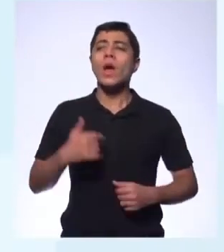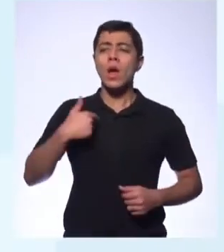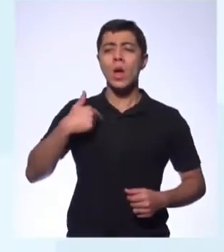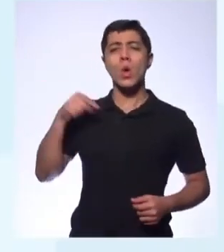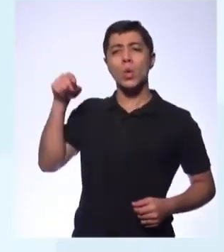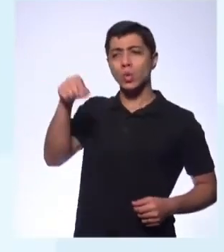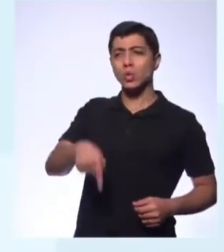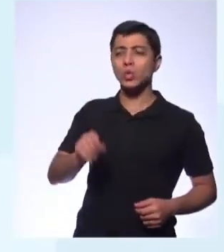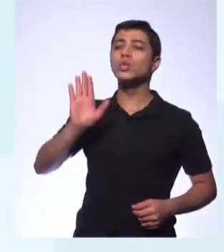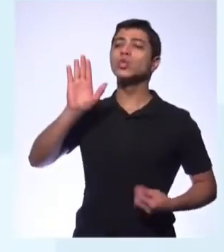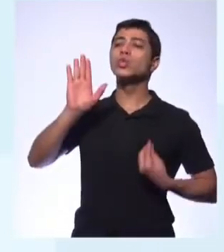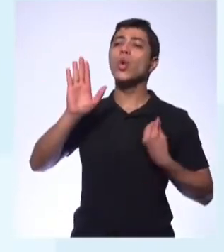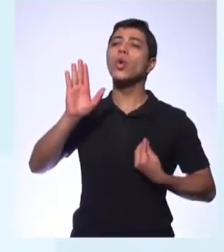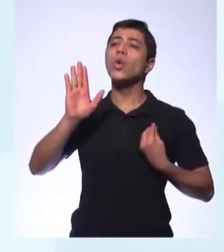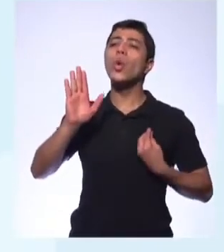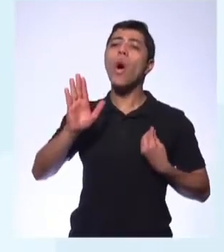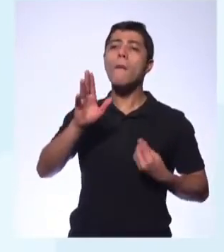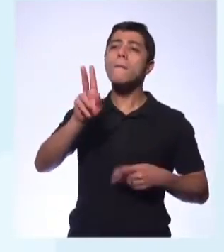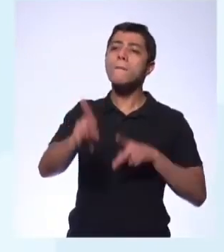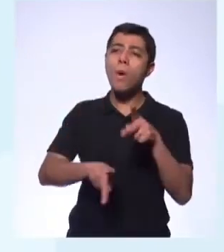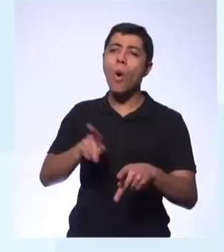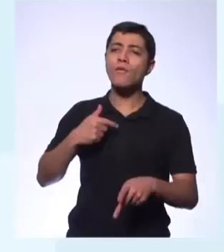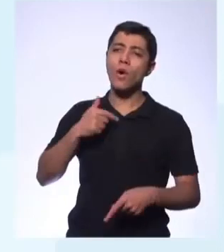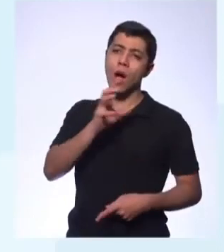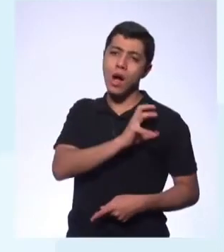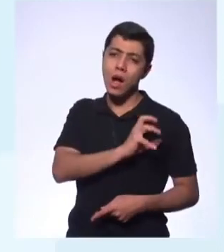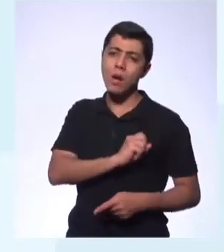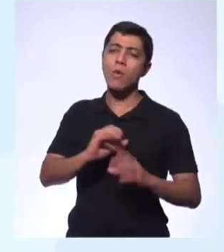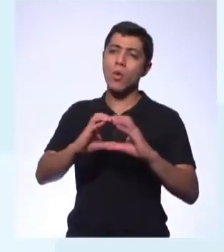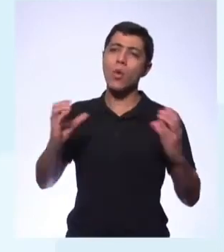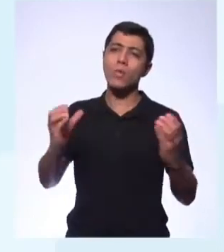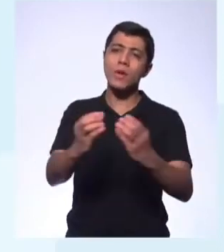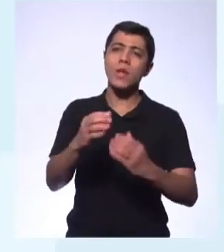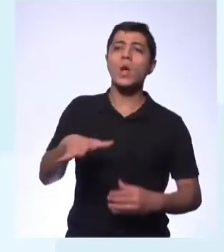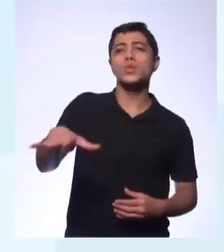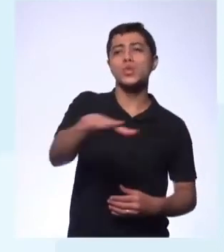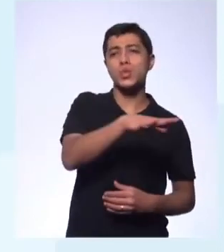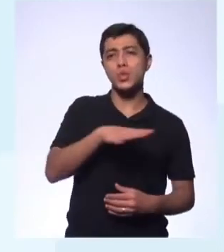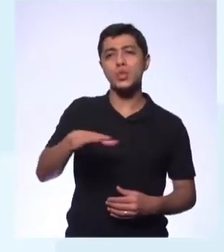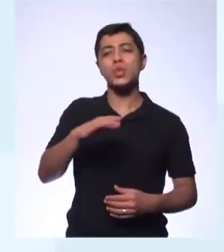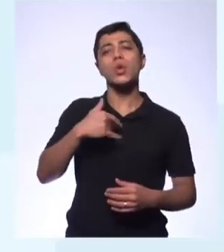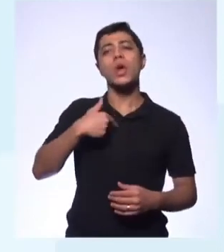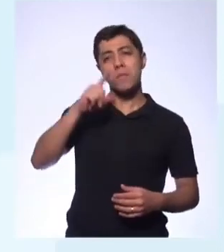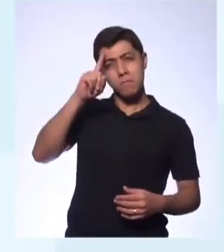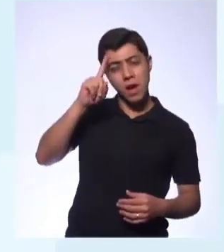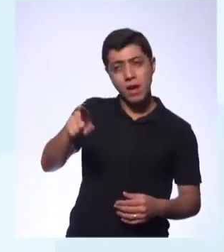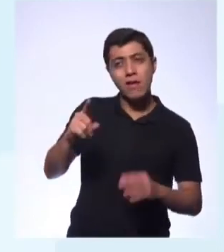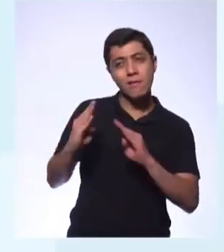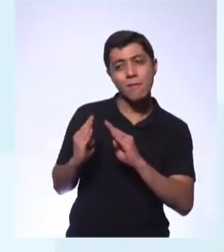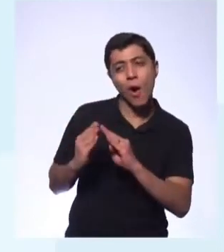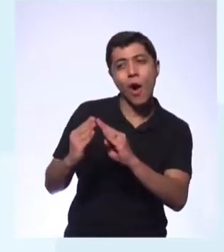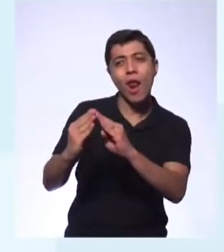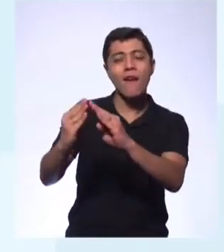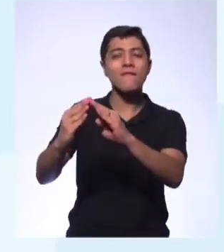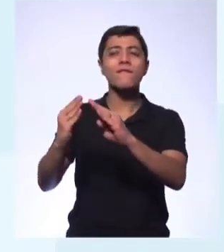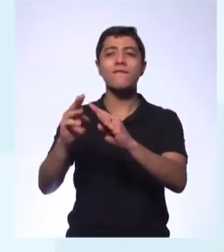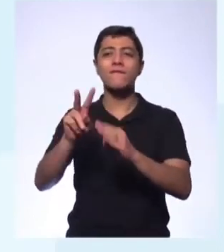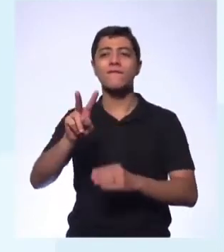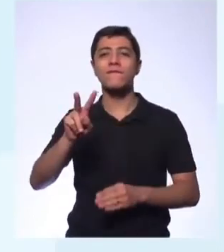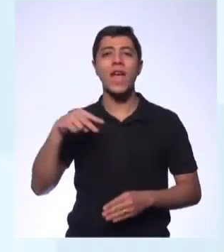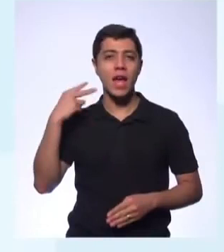as comunidades suas, mandando calçar as ruas em que moram os vereadores. A